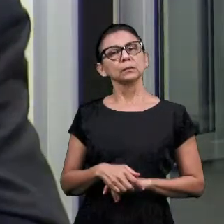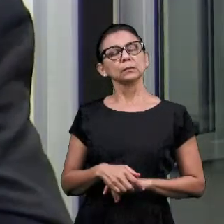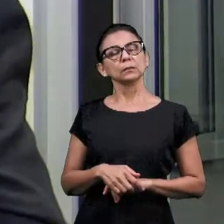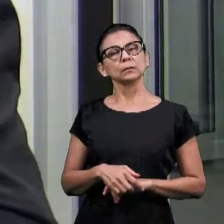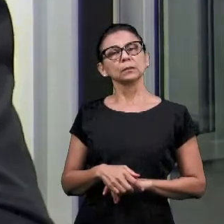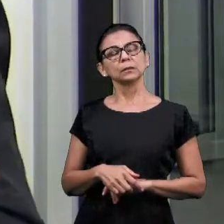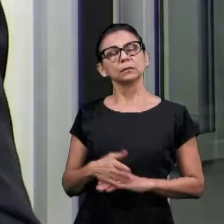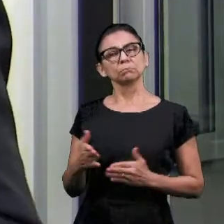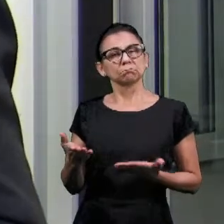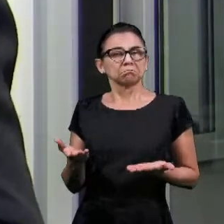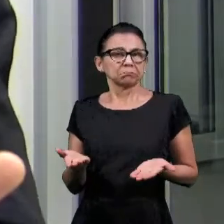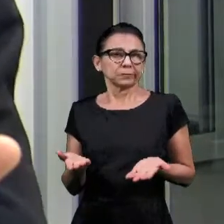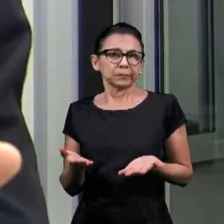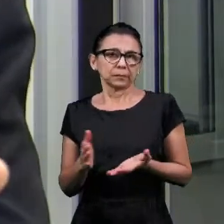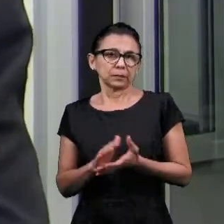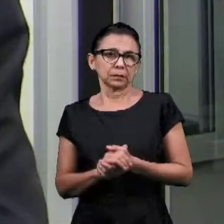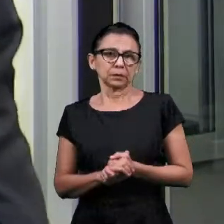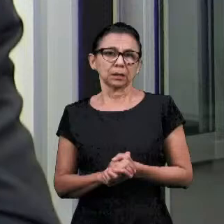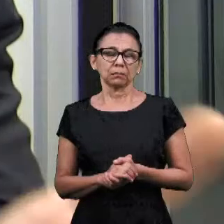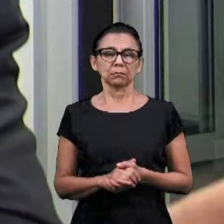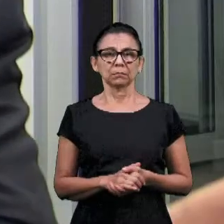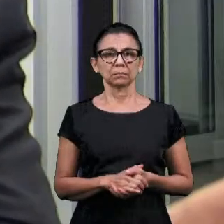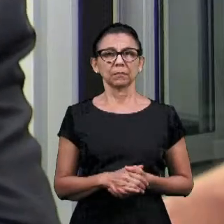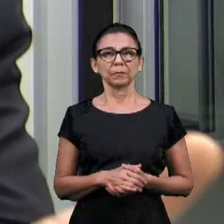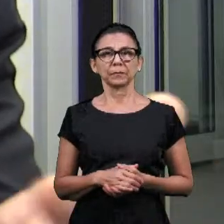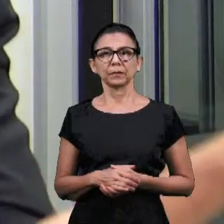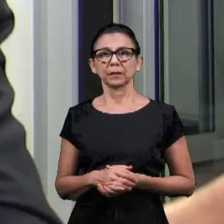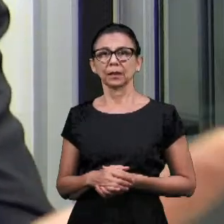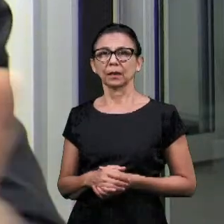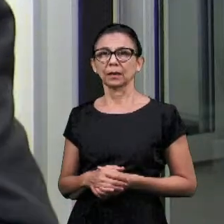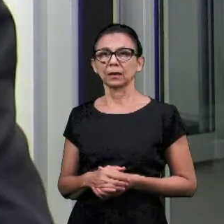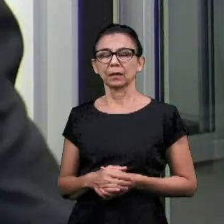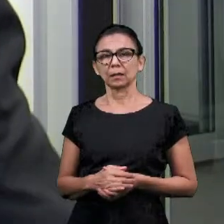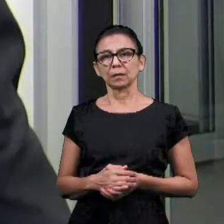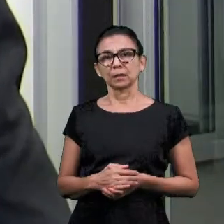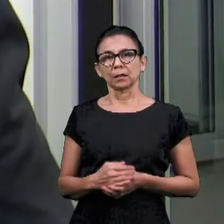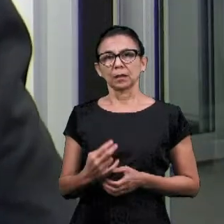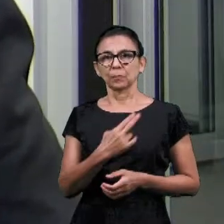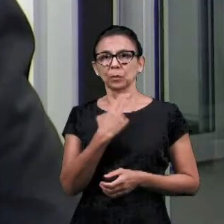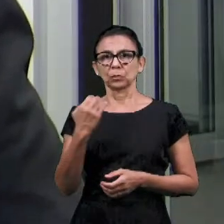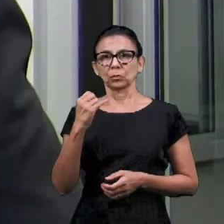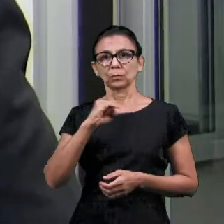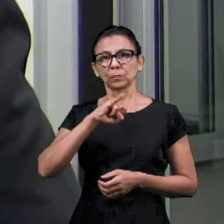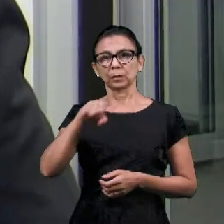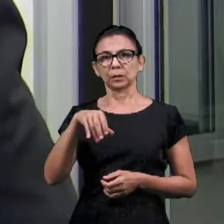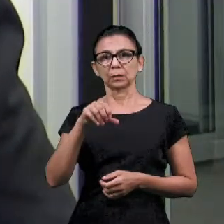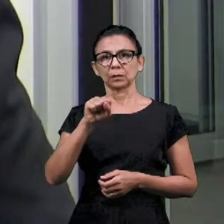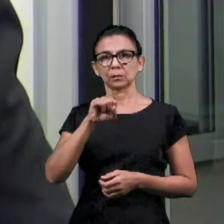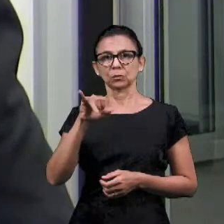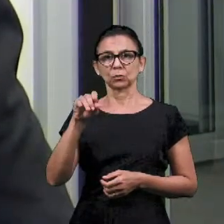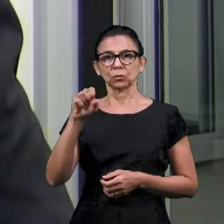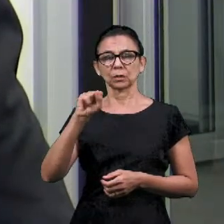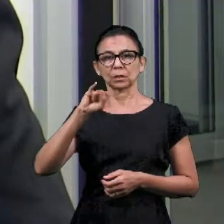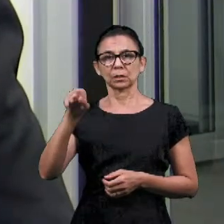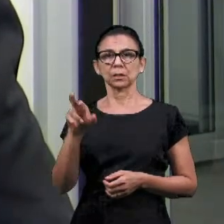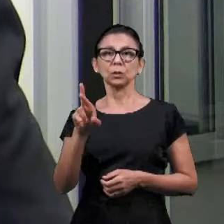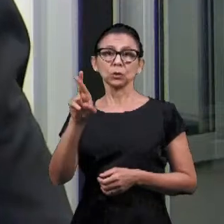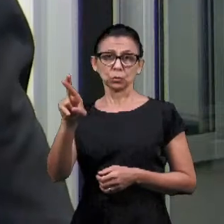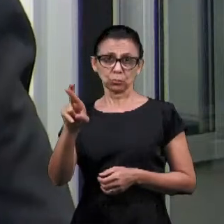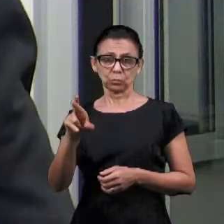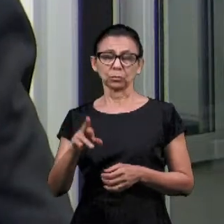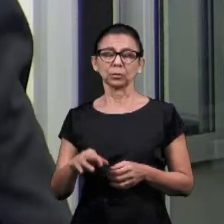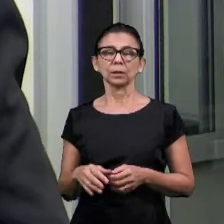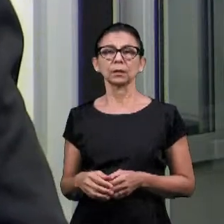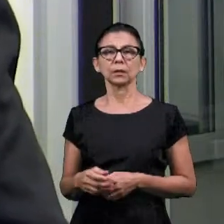falou assim, eu sou Josias Júnior, meu pai era Josias, porque já é falecido. E ele